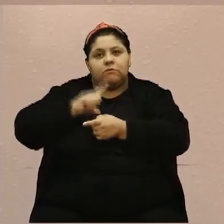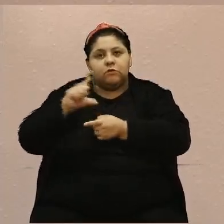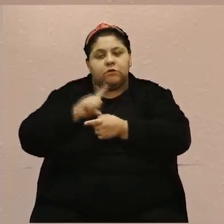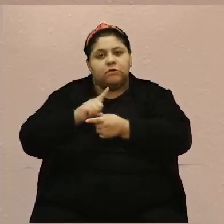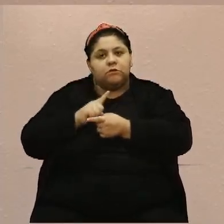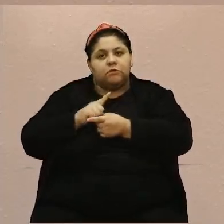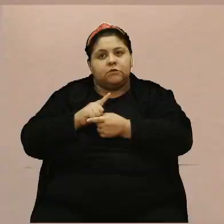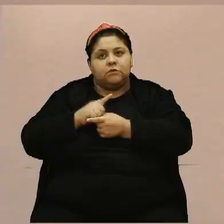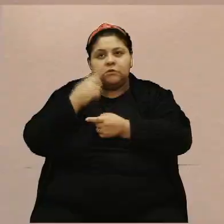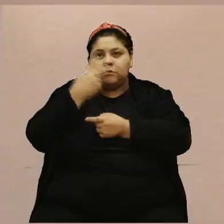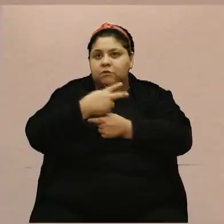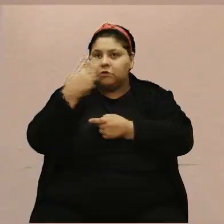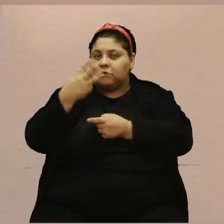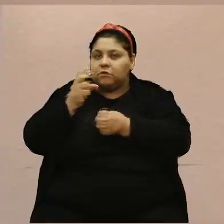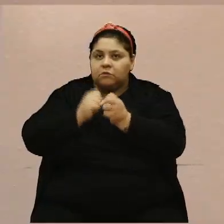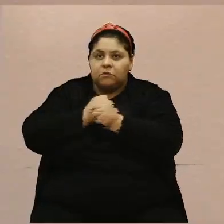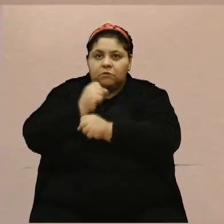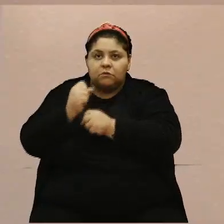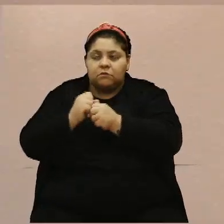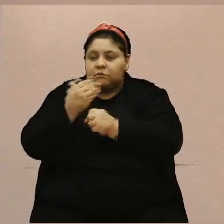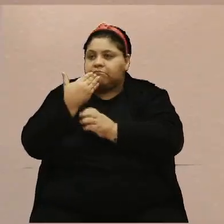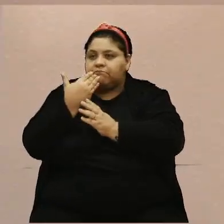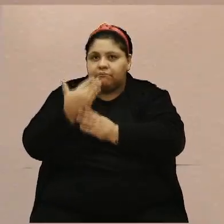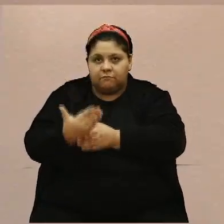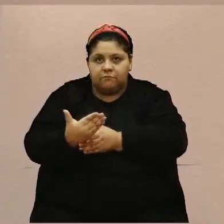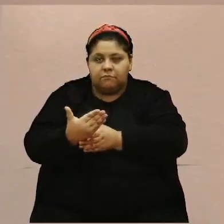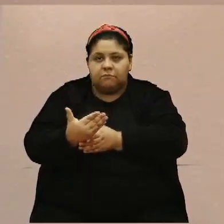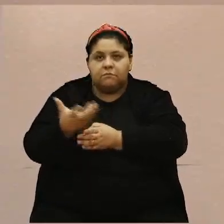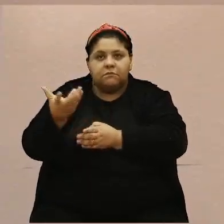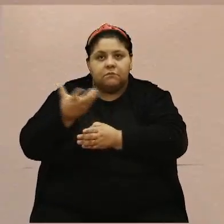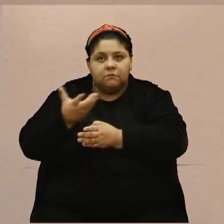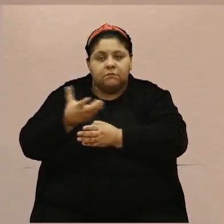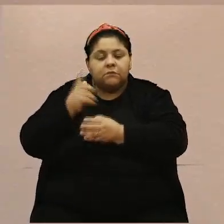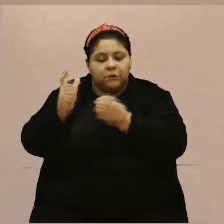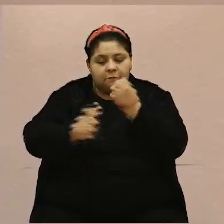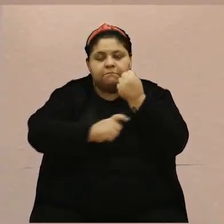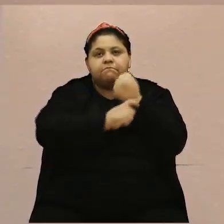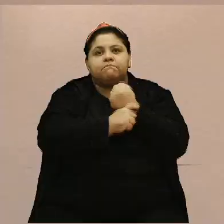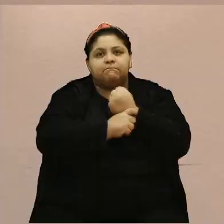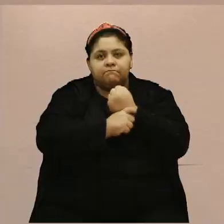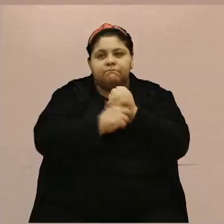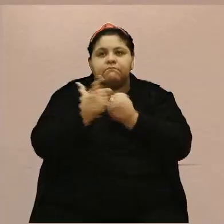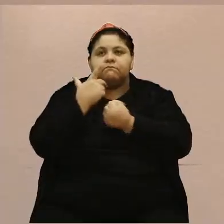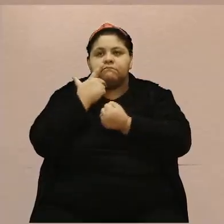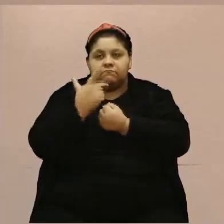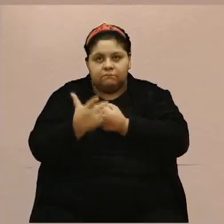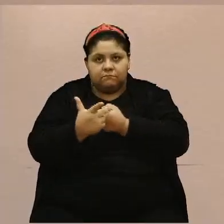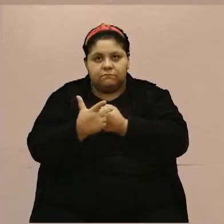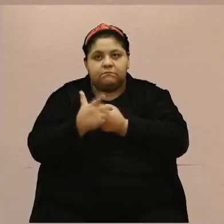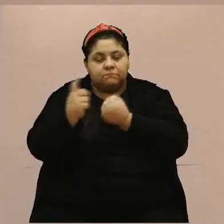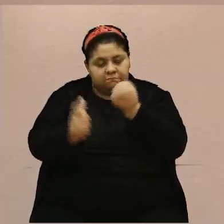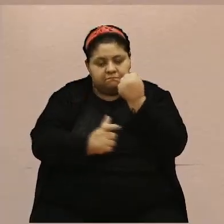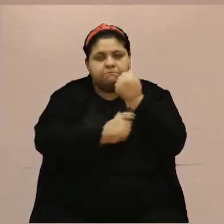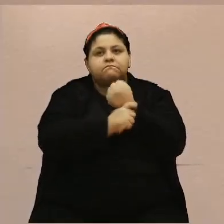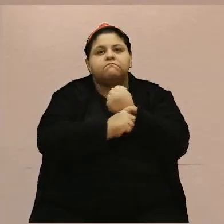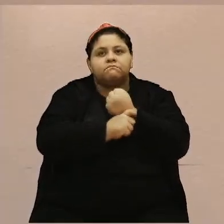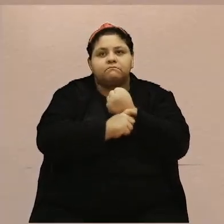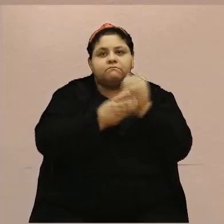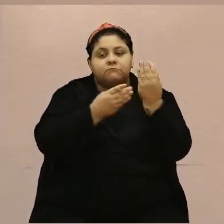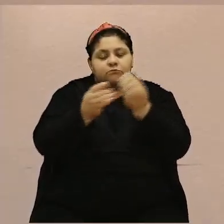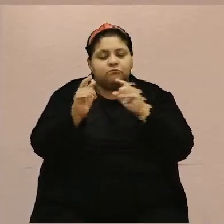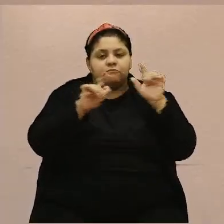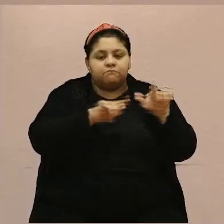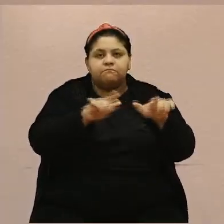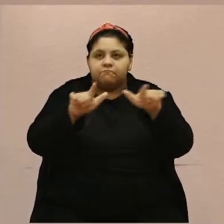aí de 2, 3 anos sendo solicitado. E, querendo ou não, é segurança. Estamos falando da questão de segurança de muitos